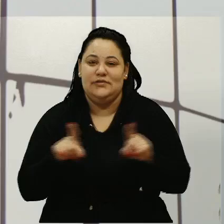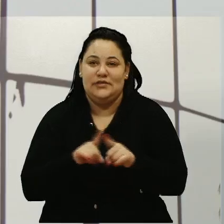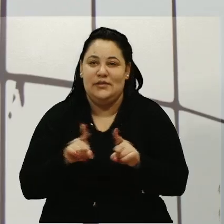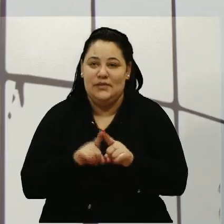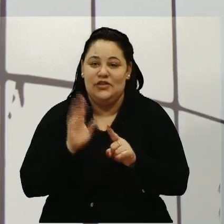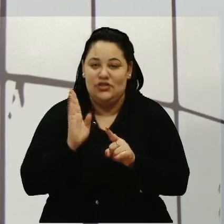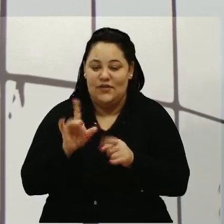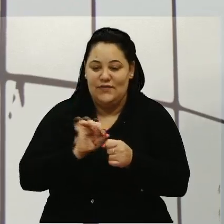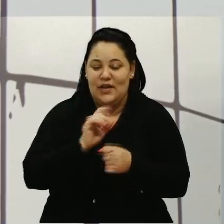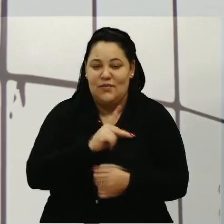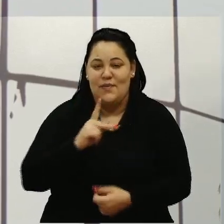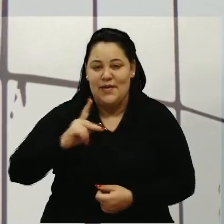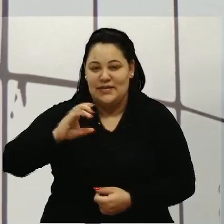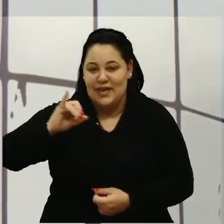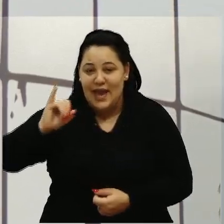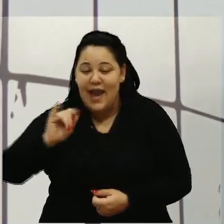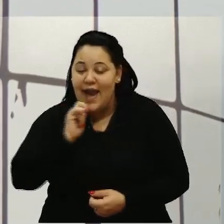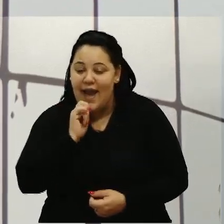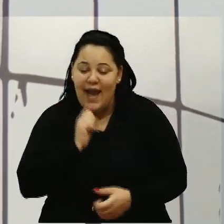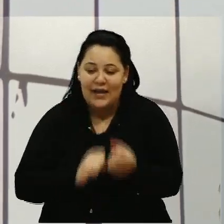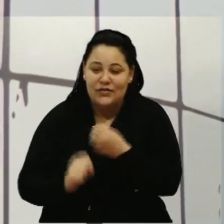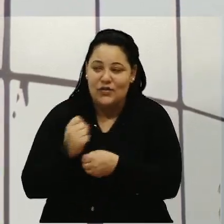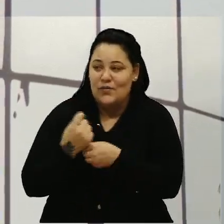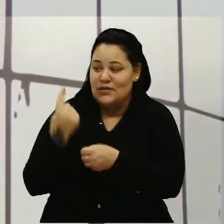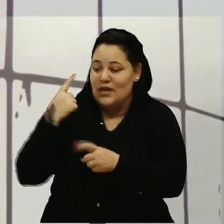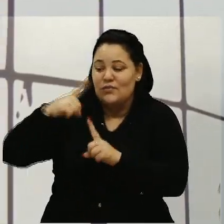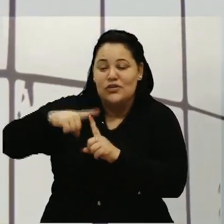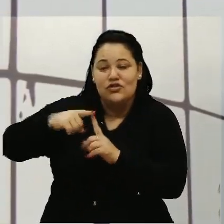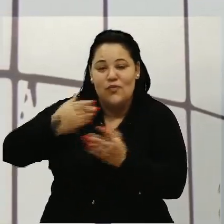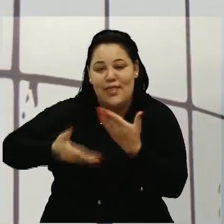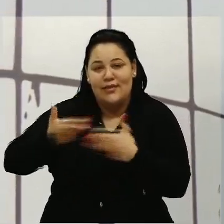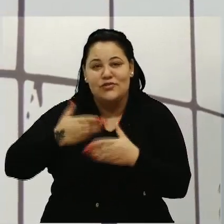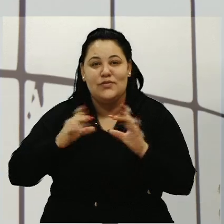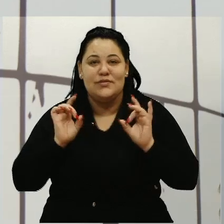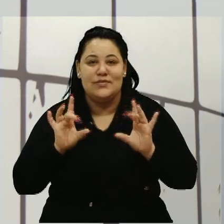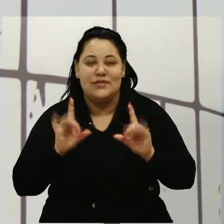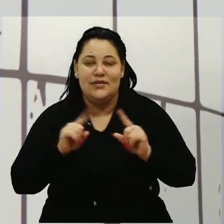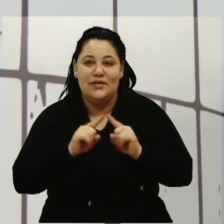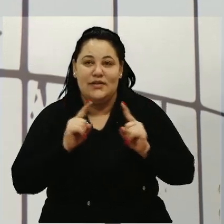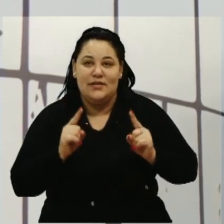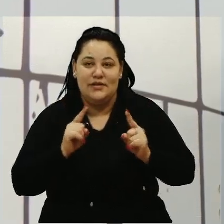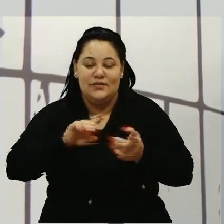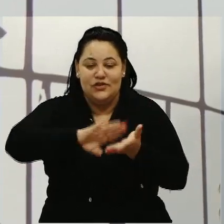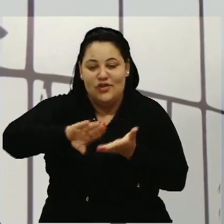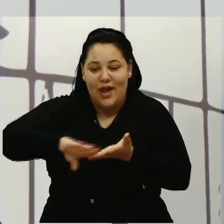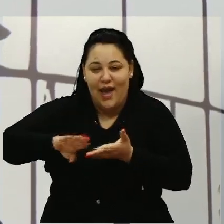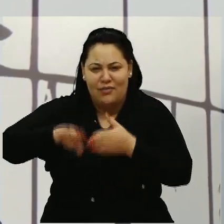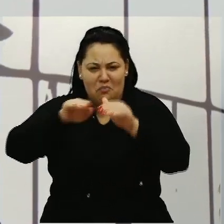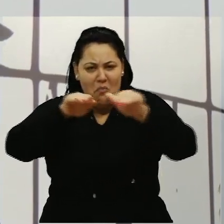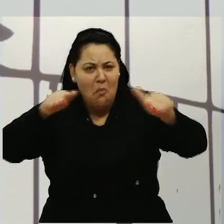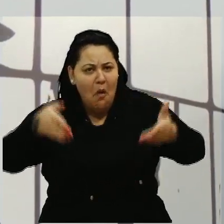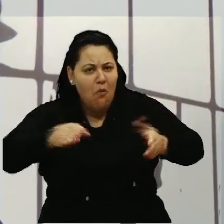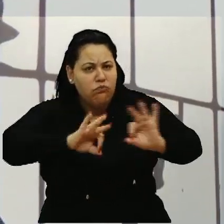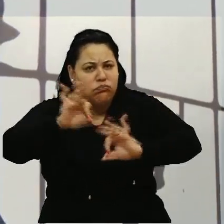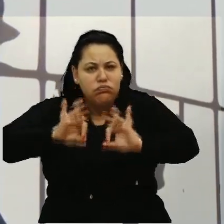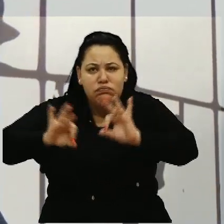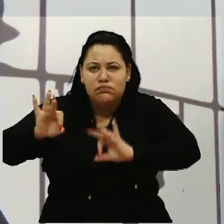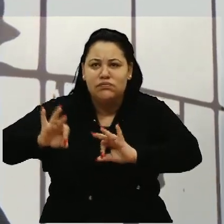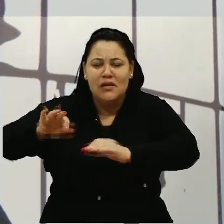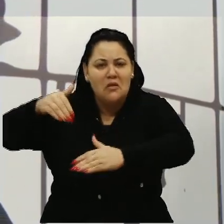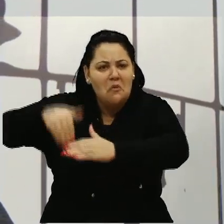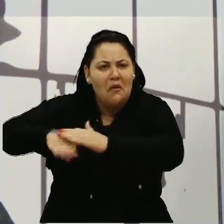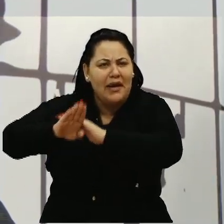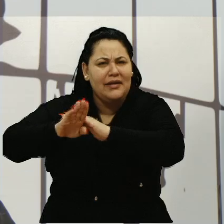o PPCI ainda no ano passado para esse tipo de atendimento. Porém, foi retirado todos os móveis e tudo isso está um pouco guardado